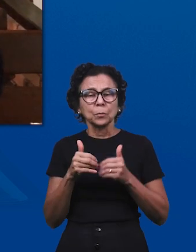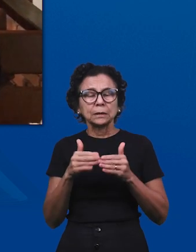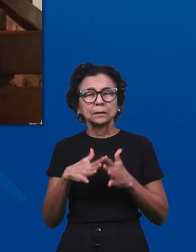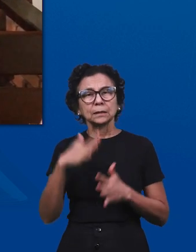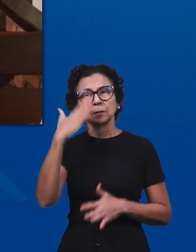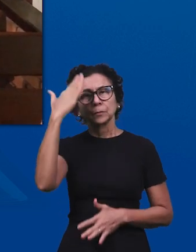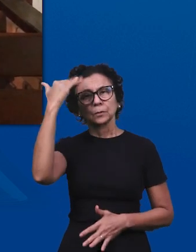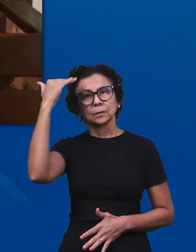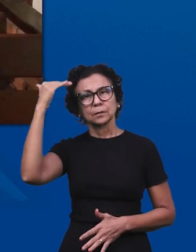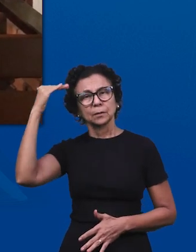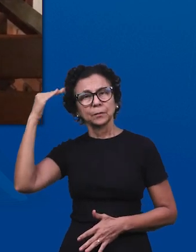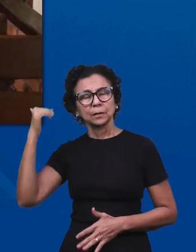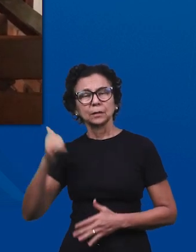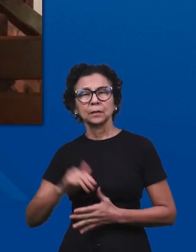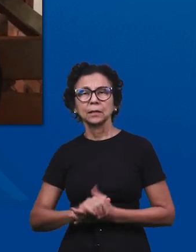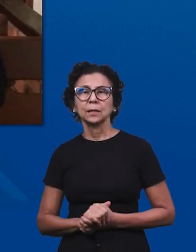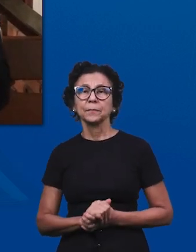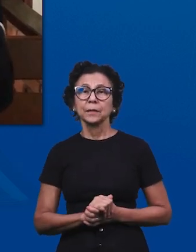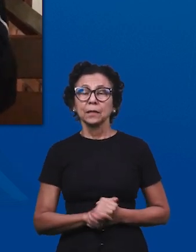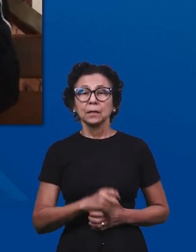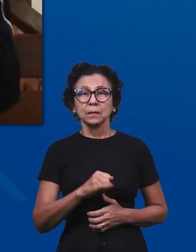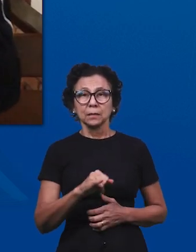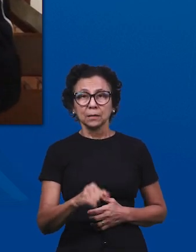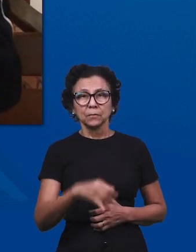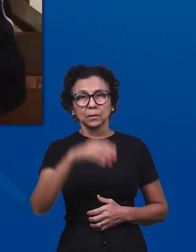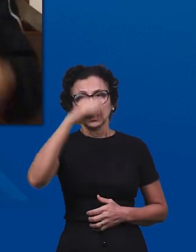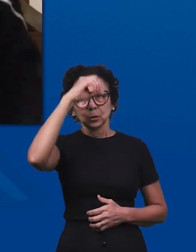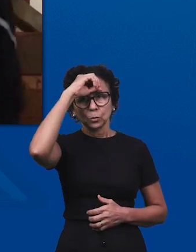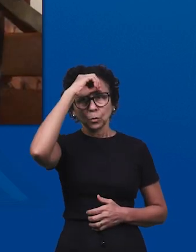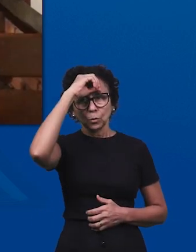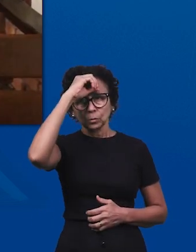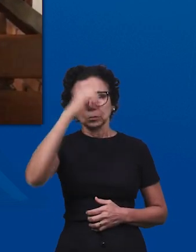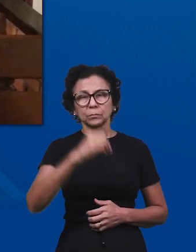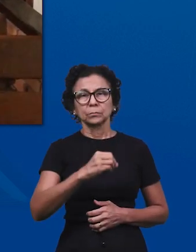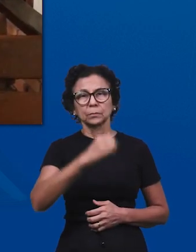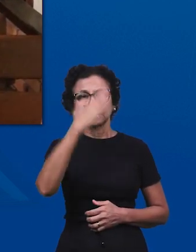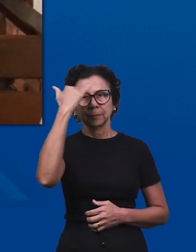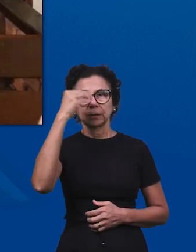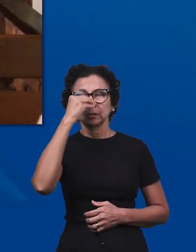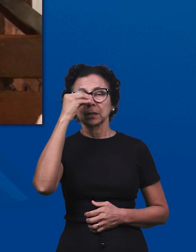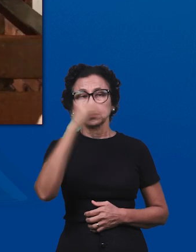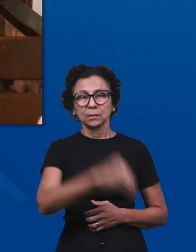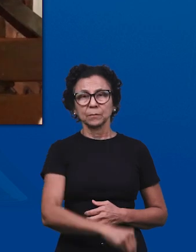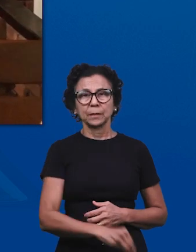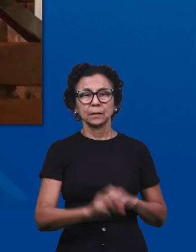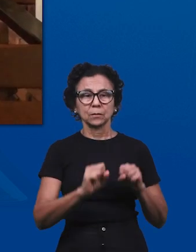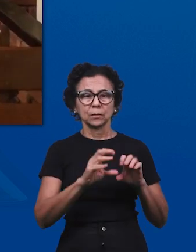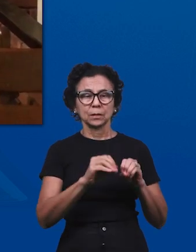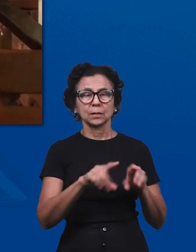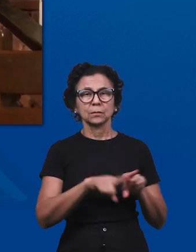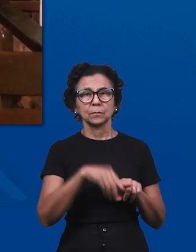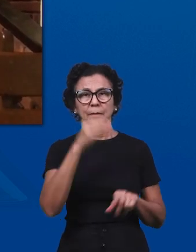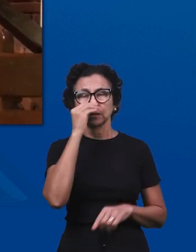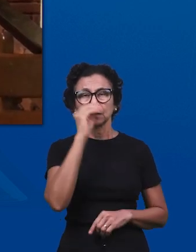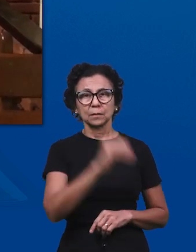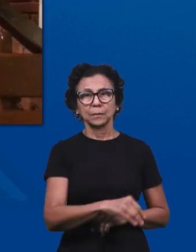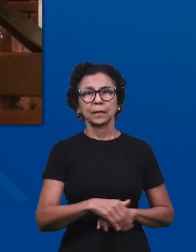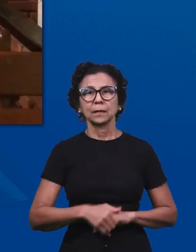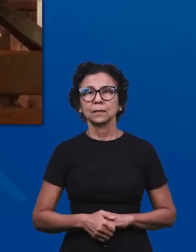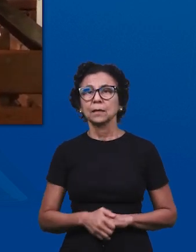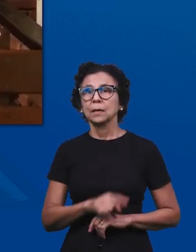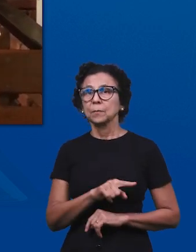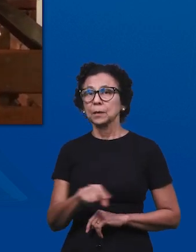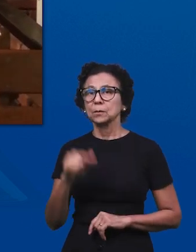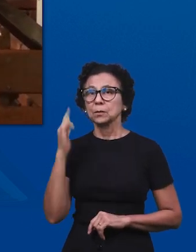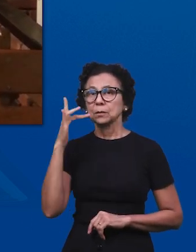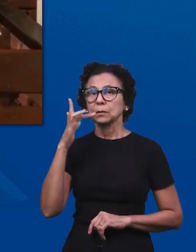Os loucos desprezam a sabedoria e a instrução. De tudo que se tem ouvido, o fim é: